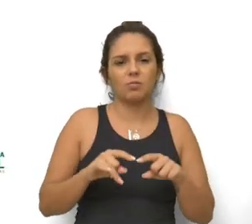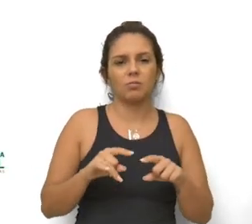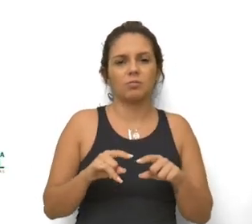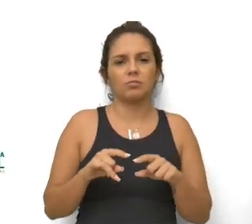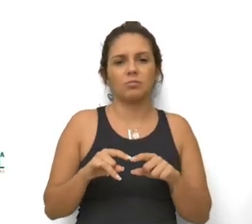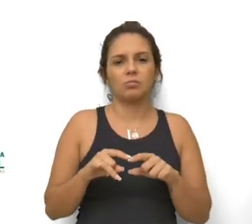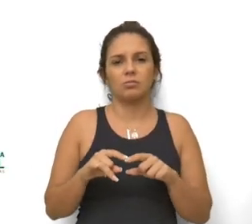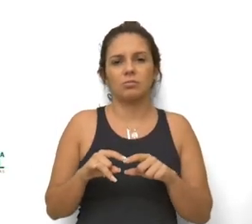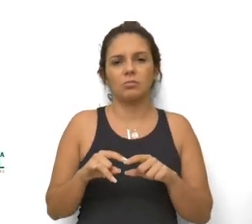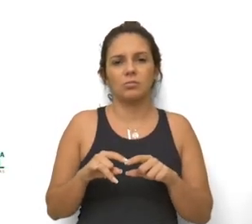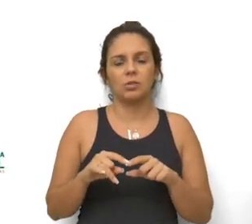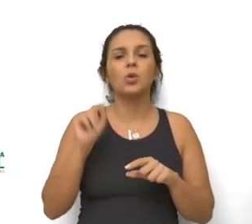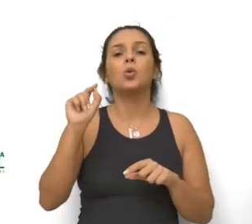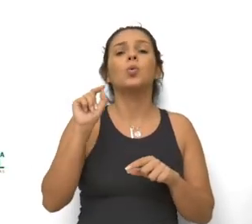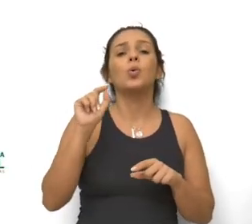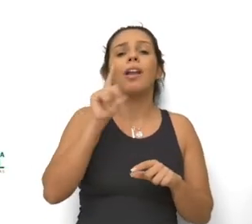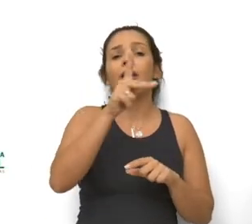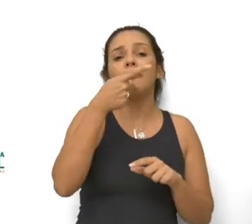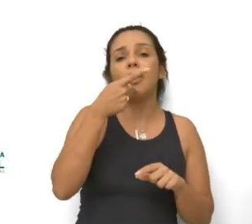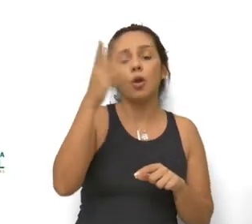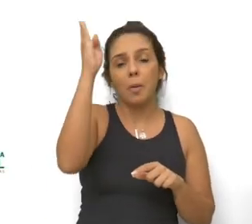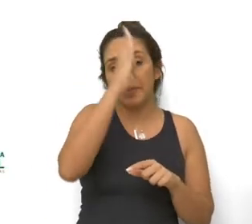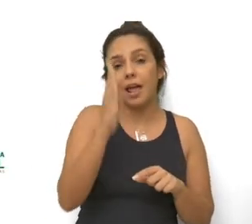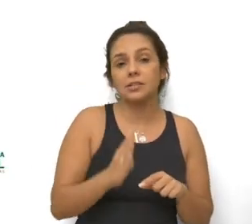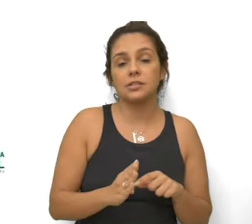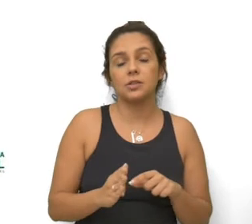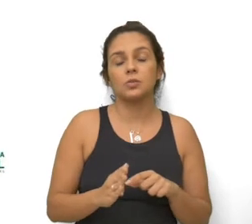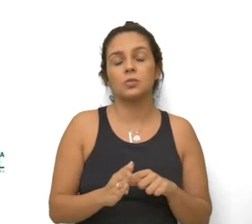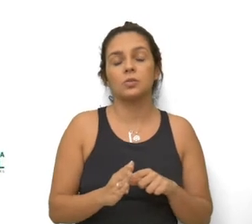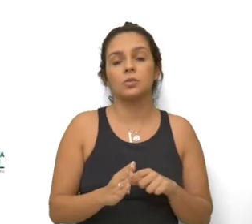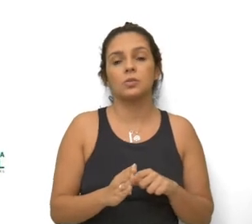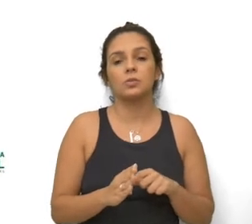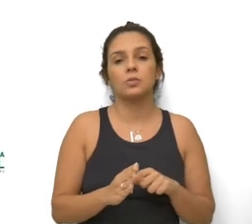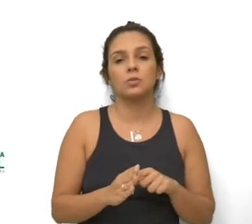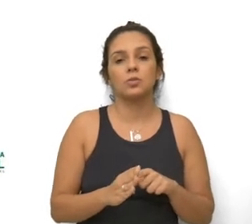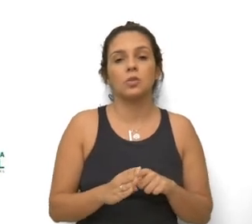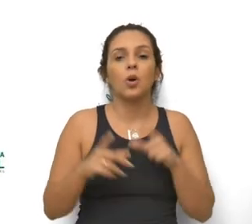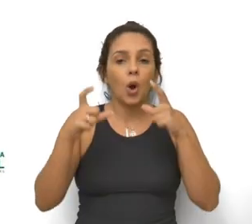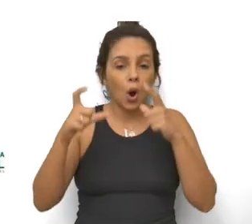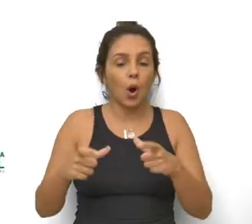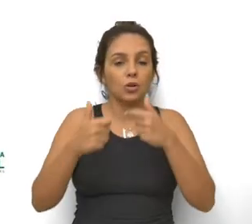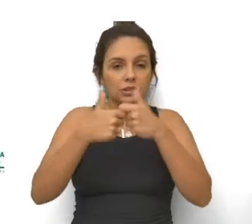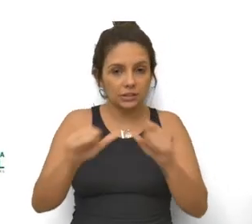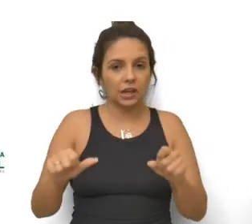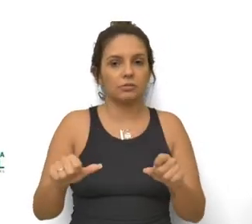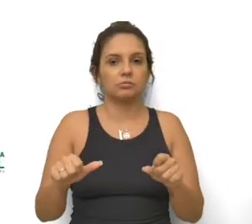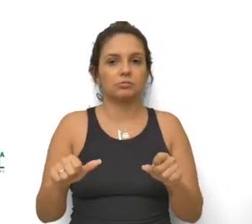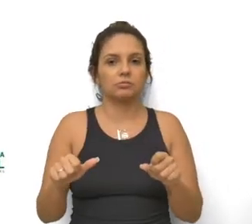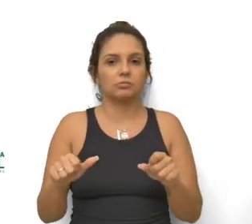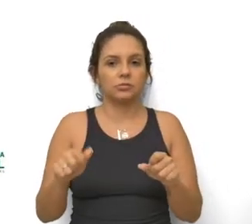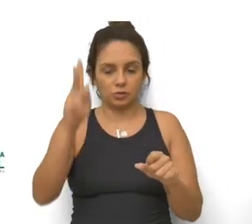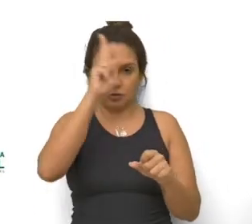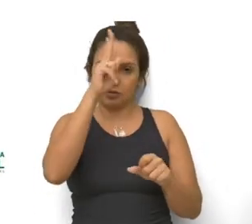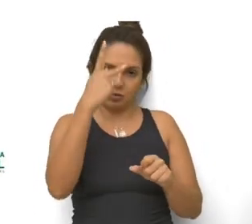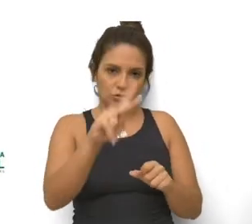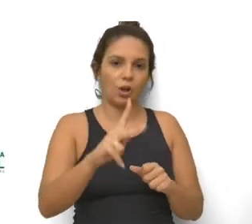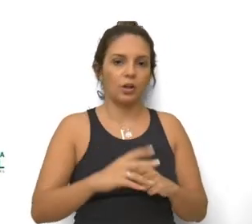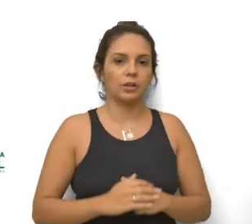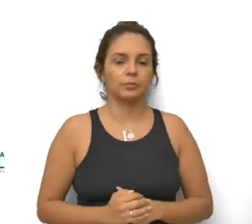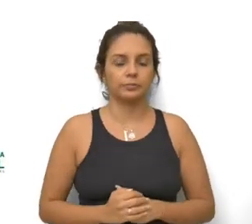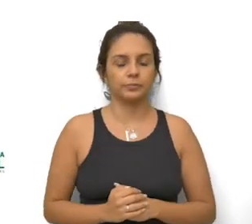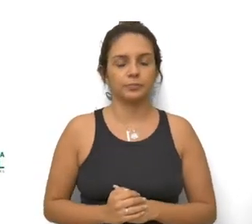isso. O que ela disse sobre o Brasil e onde está o desenrolar desse